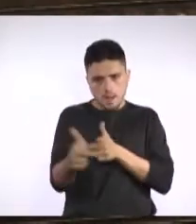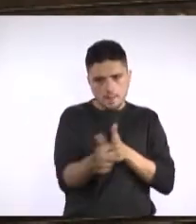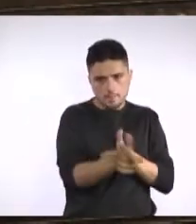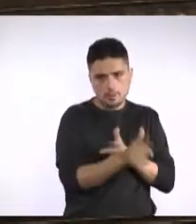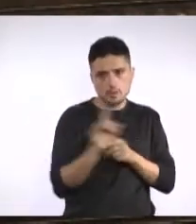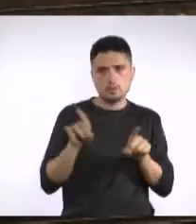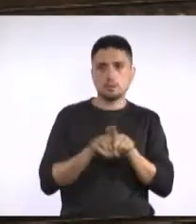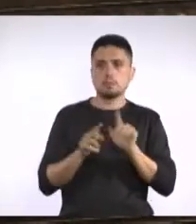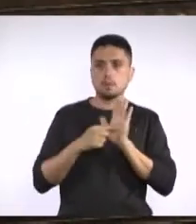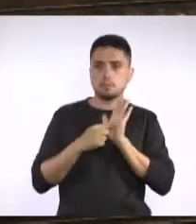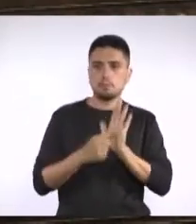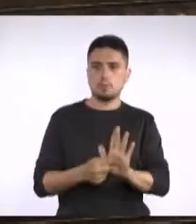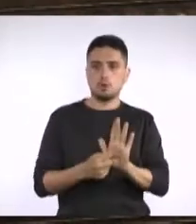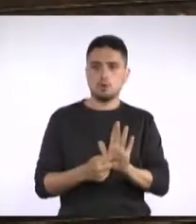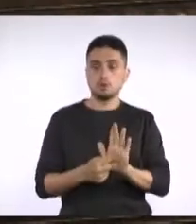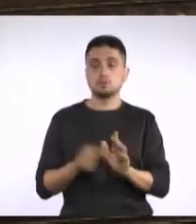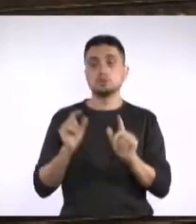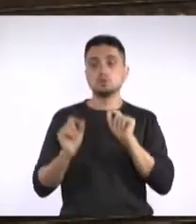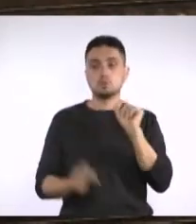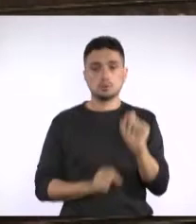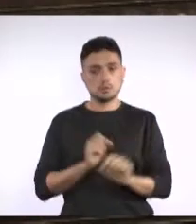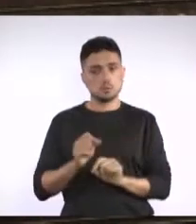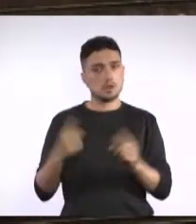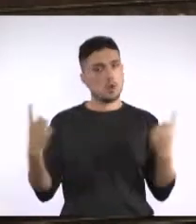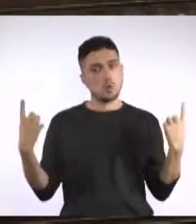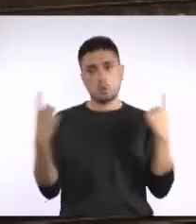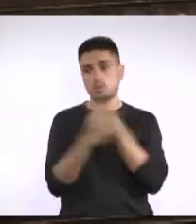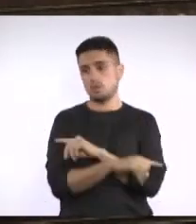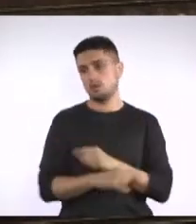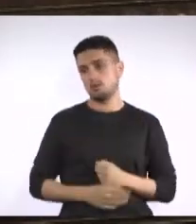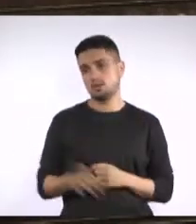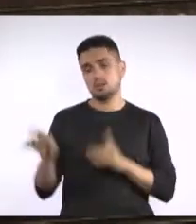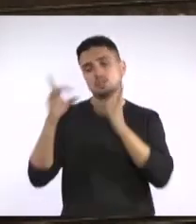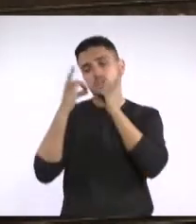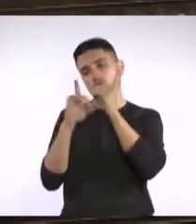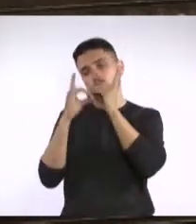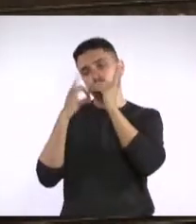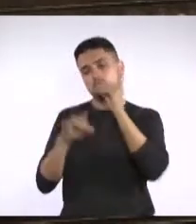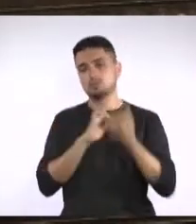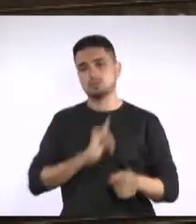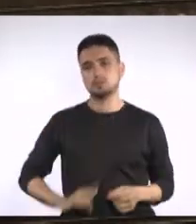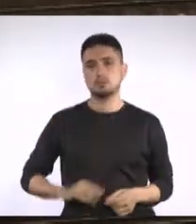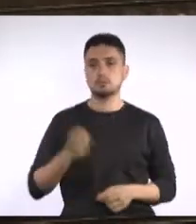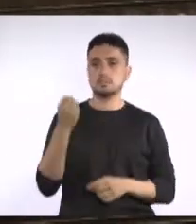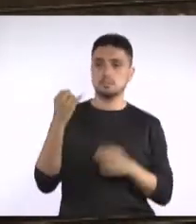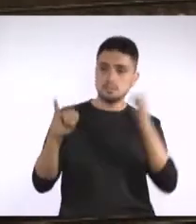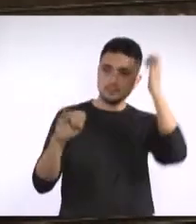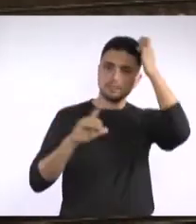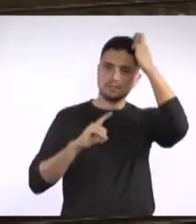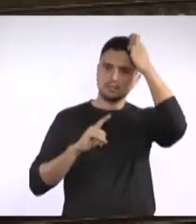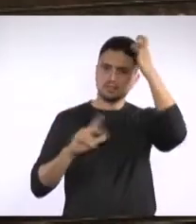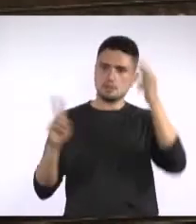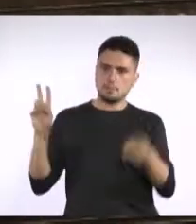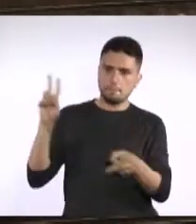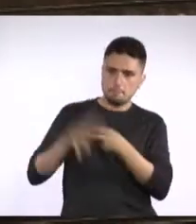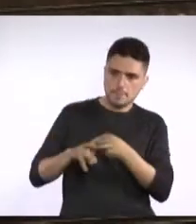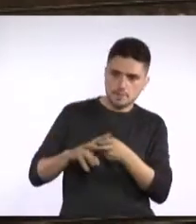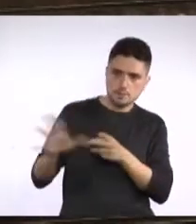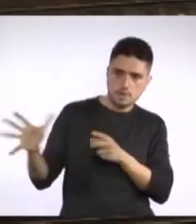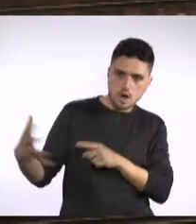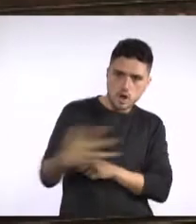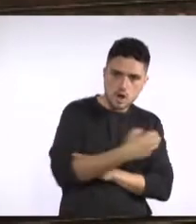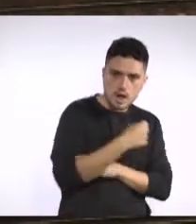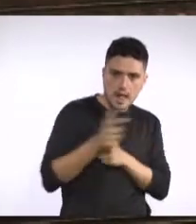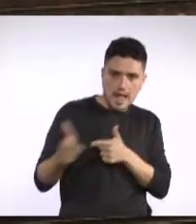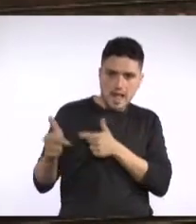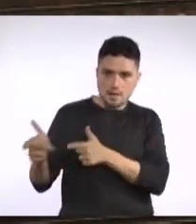demonstra justamente o contrário ao discurso do governador. Se está apreendendo muitas armas, é porque está entrando